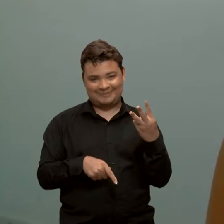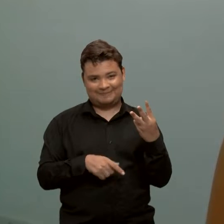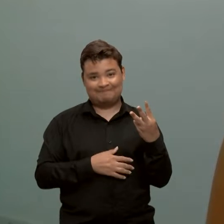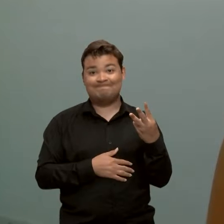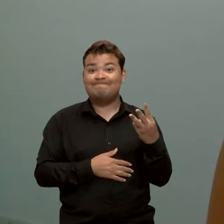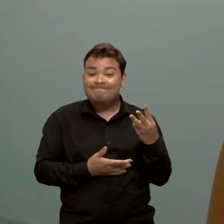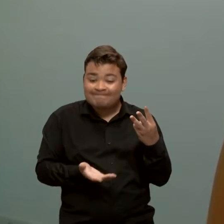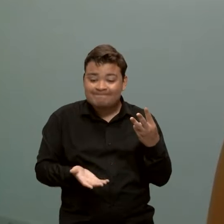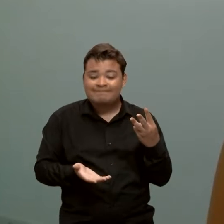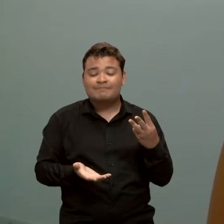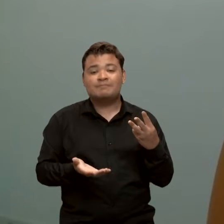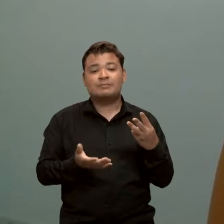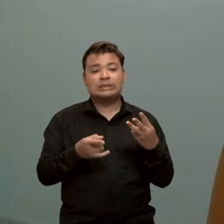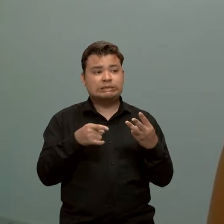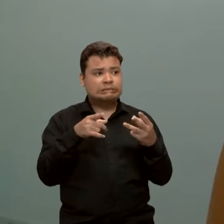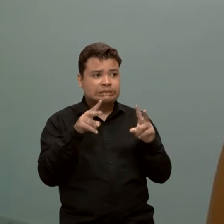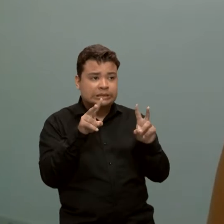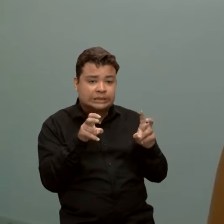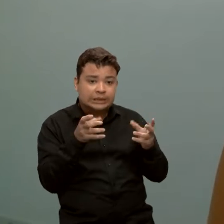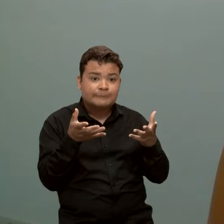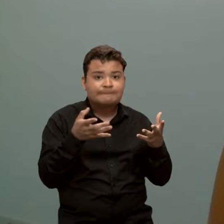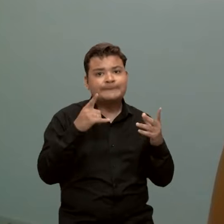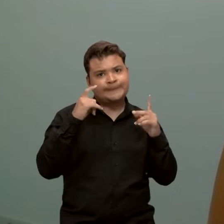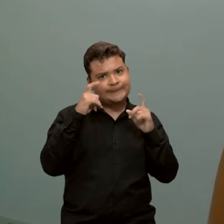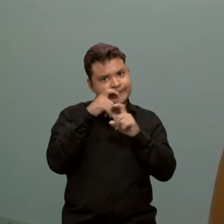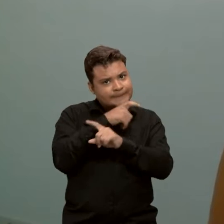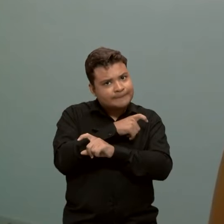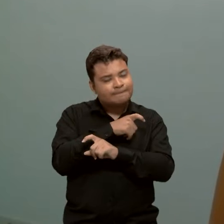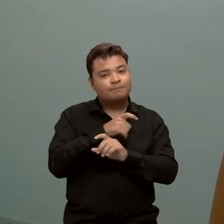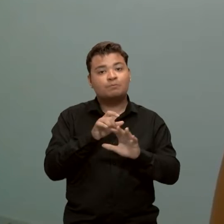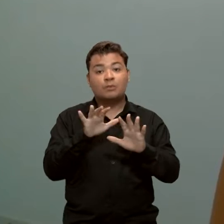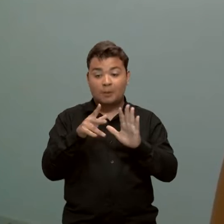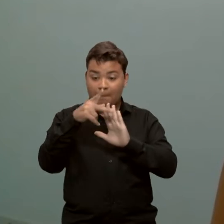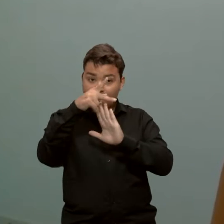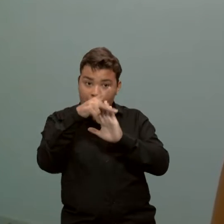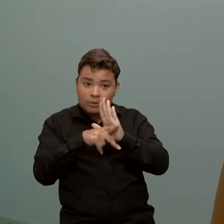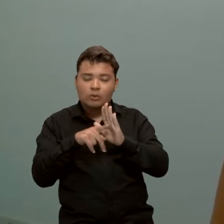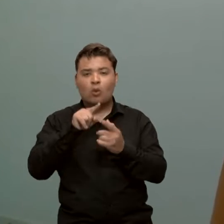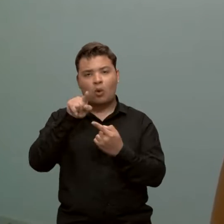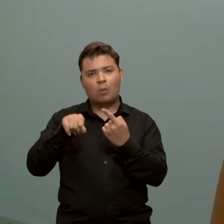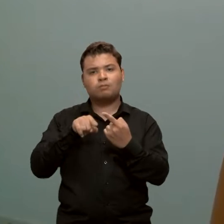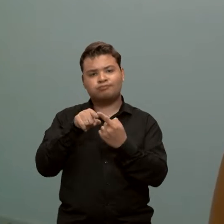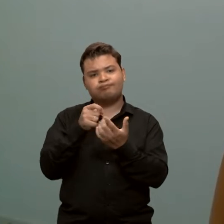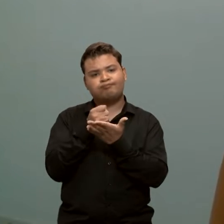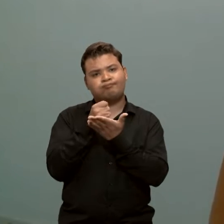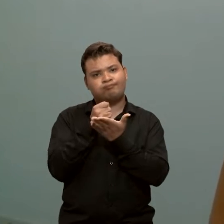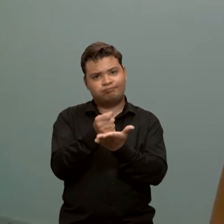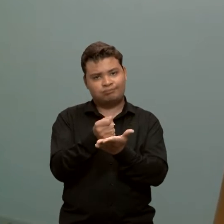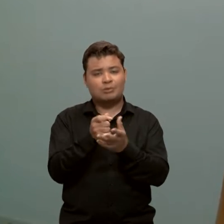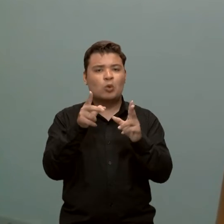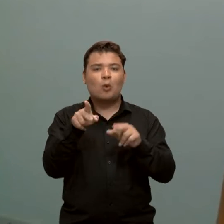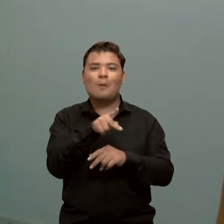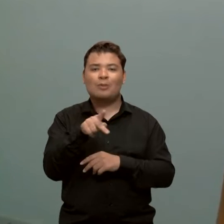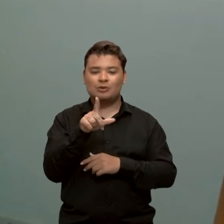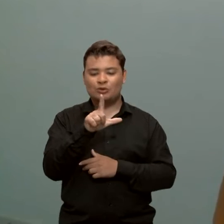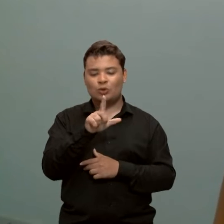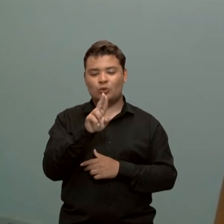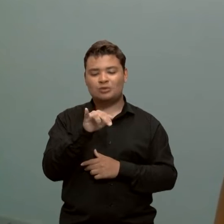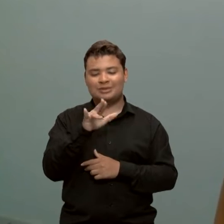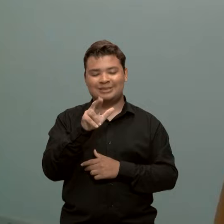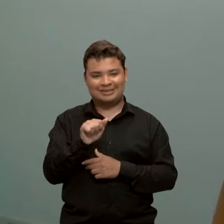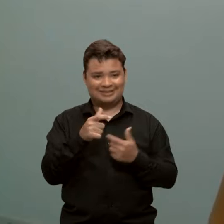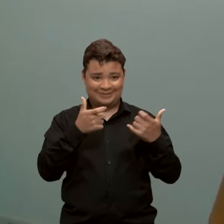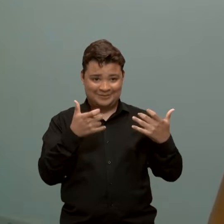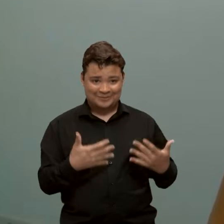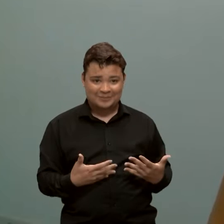Então, são questões muito complexas que esse projeto vai auxiliar muito. Como a professora Luciana bem disse, muitos de nós não